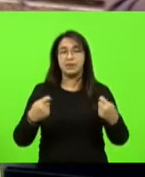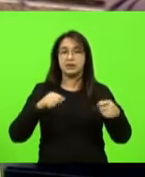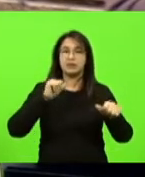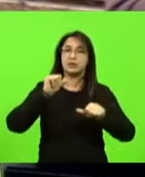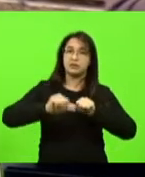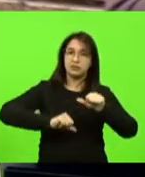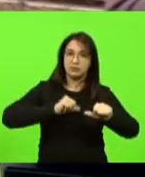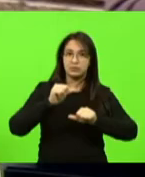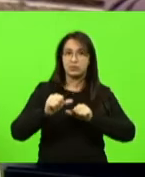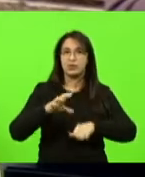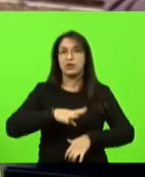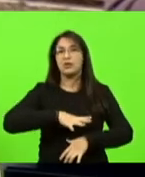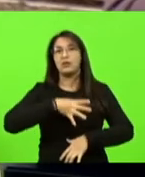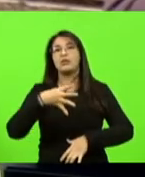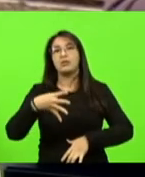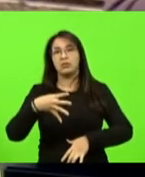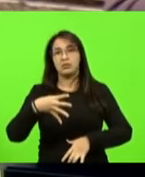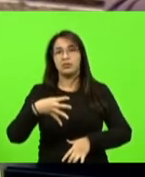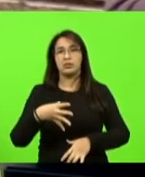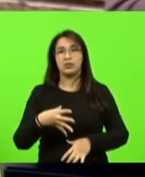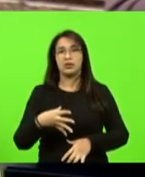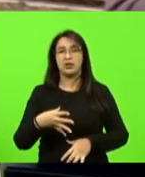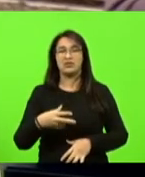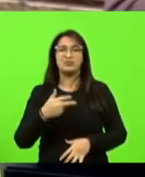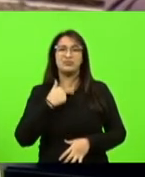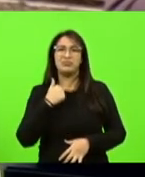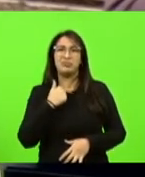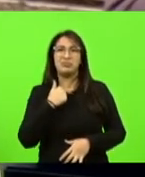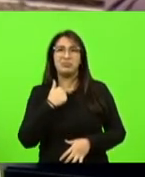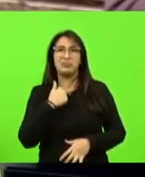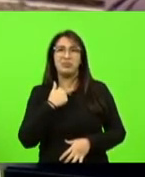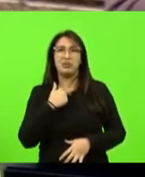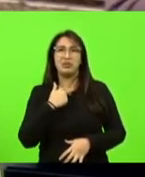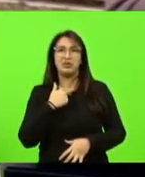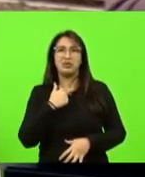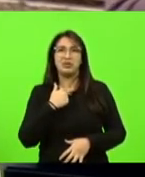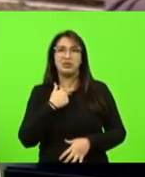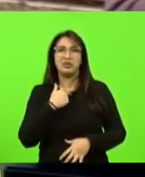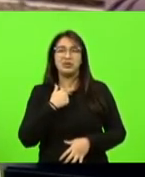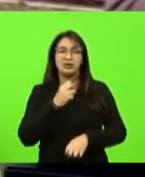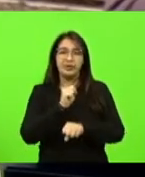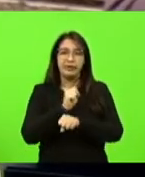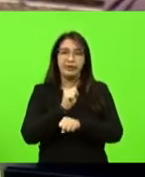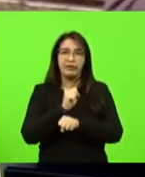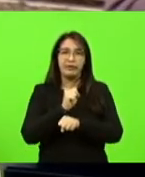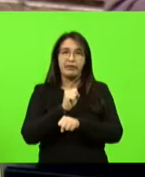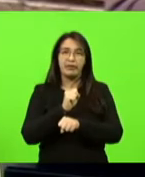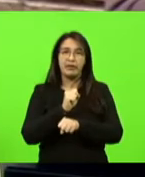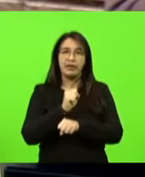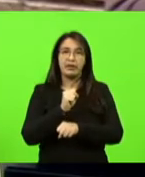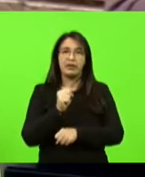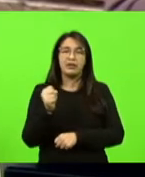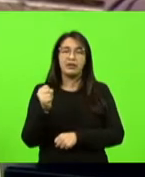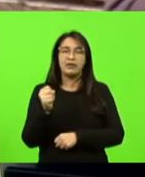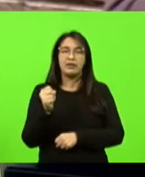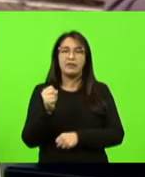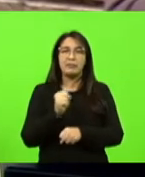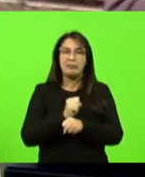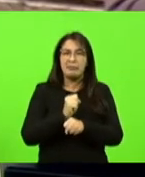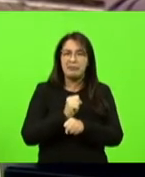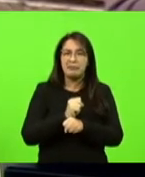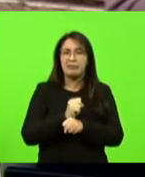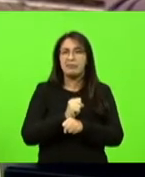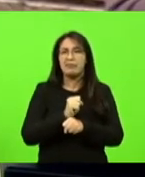vamos ter coragem, não vamos ficar atrelado a esse monte de órgãos de controle que se criou no Brasil, que é só para